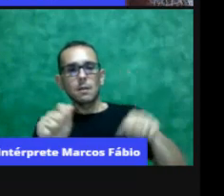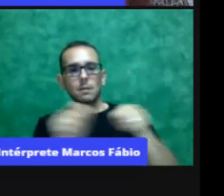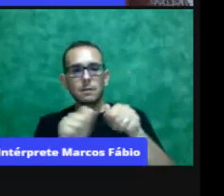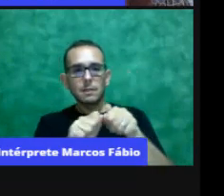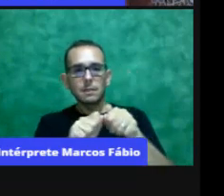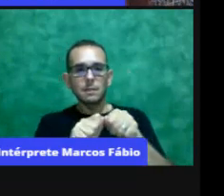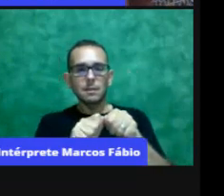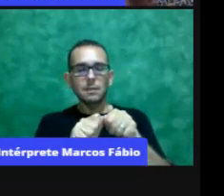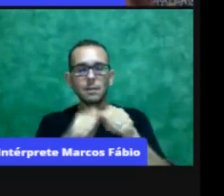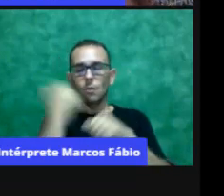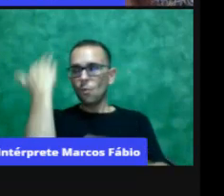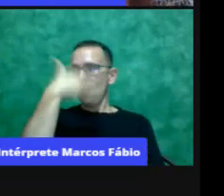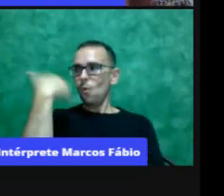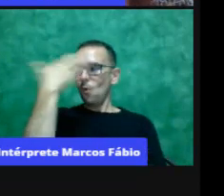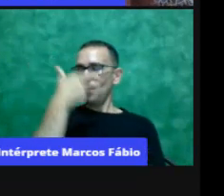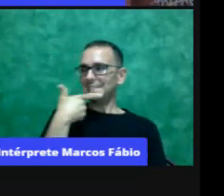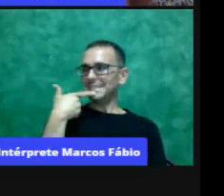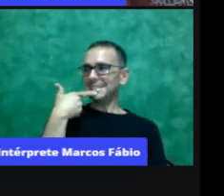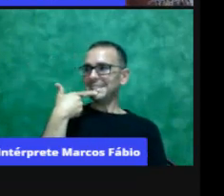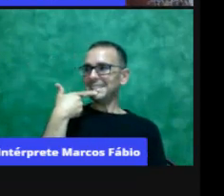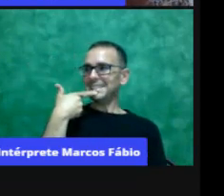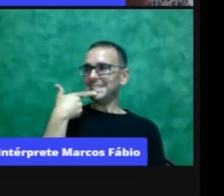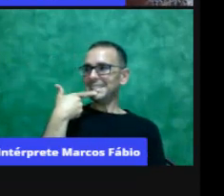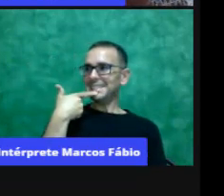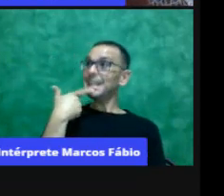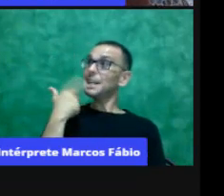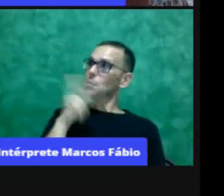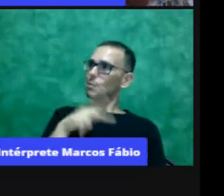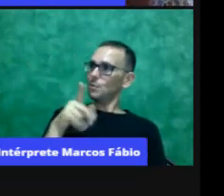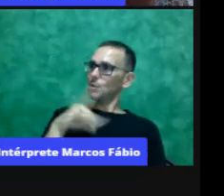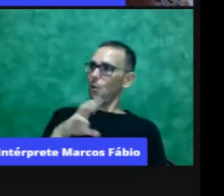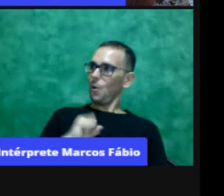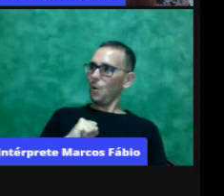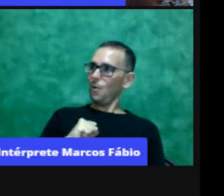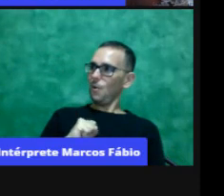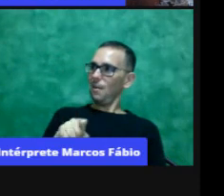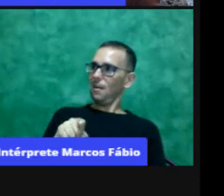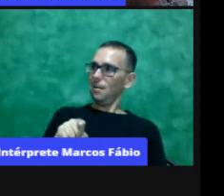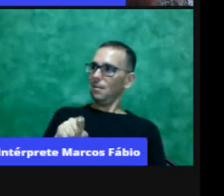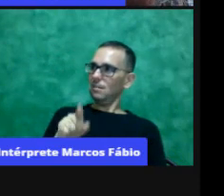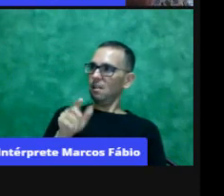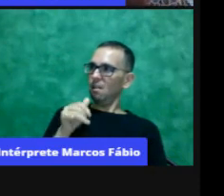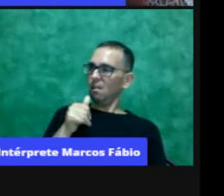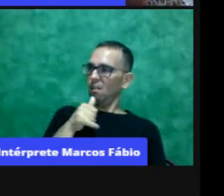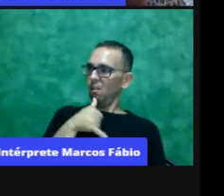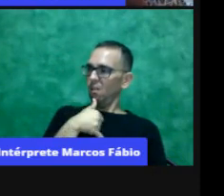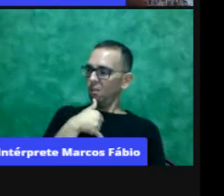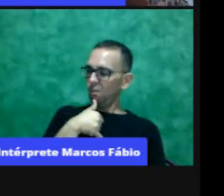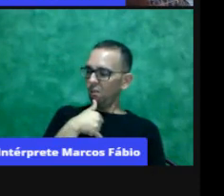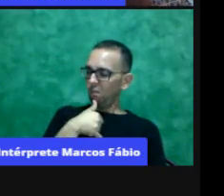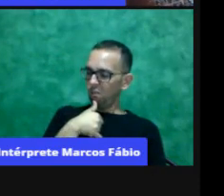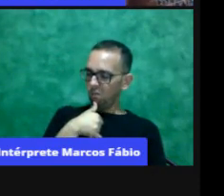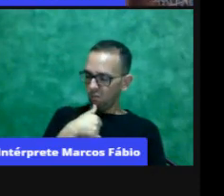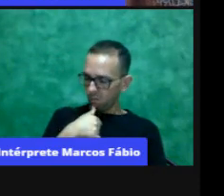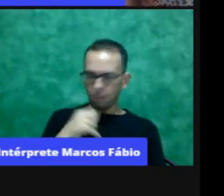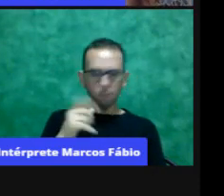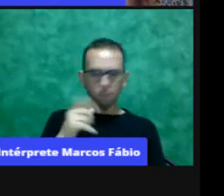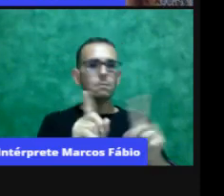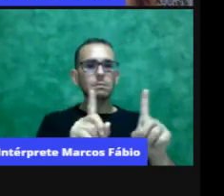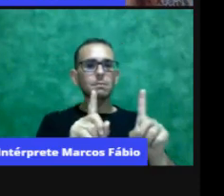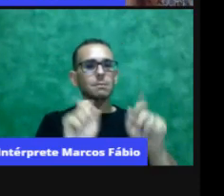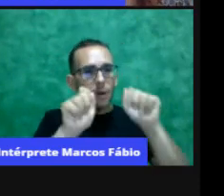com uma cara bonita, com uma cara legal, que o professor gosta disso, né? O professor não gosta de coisa sem graça, o professor gosta, e